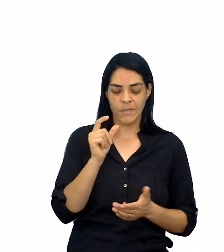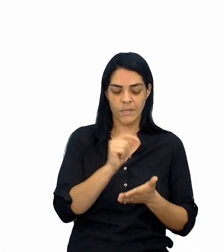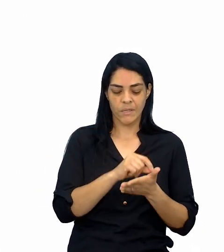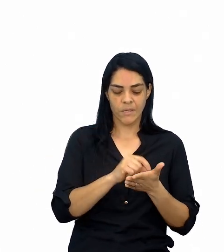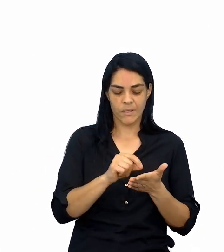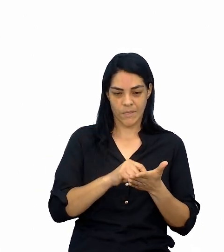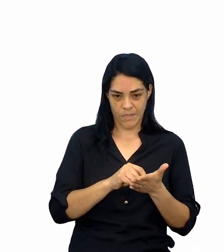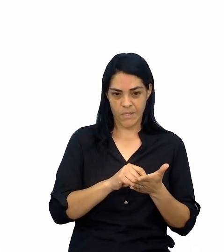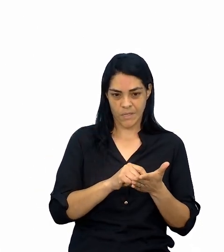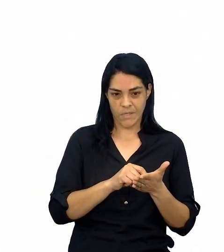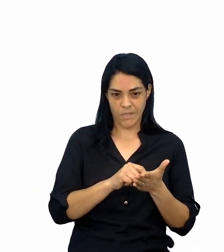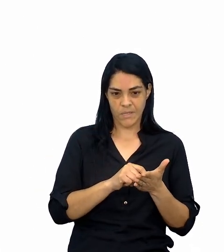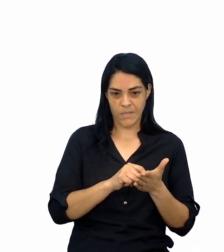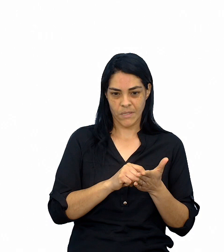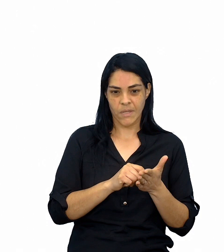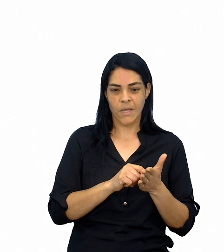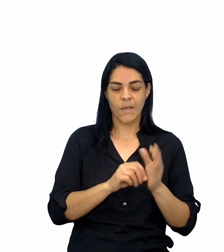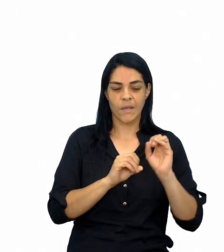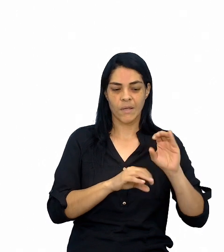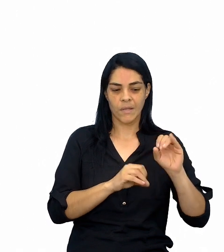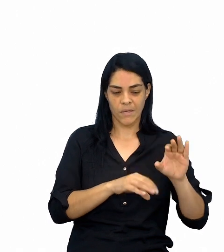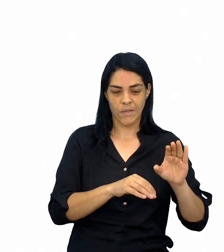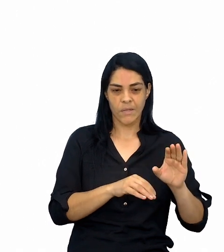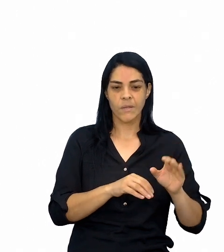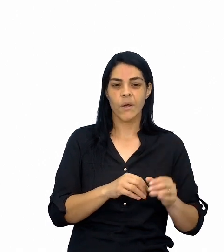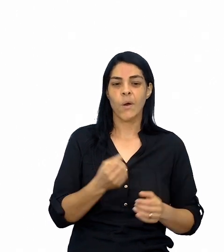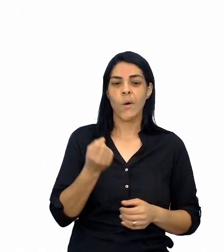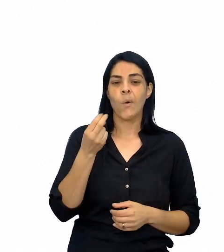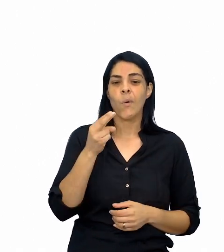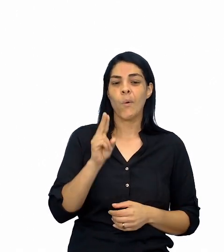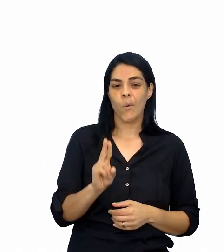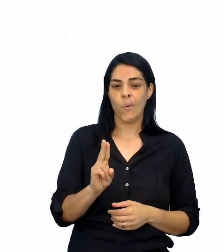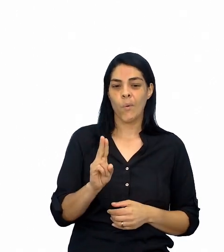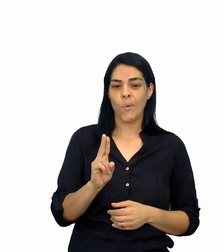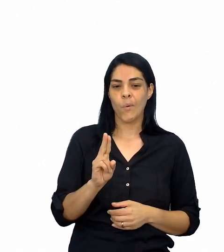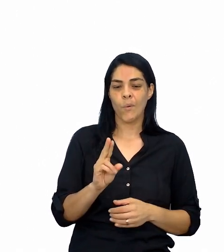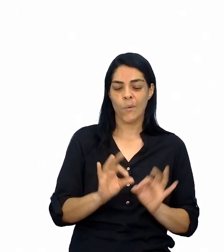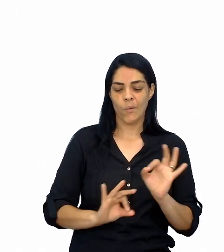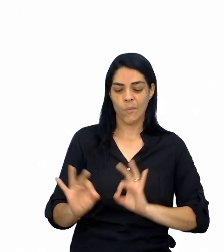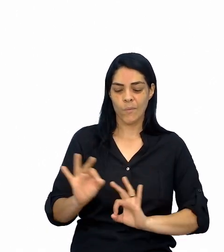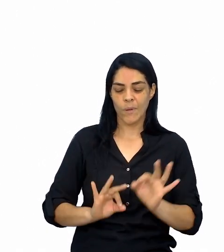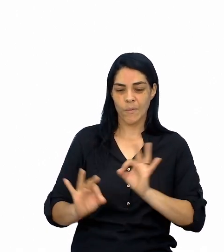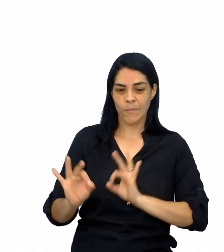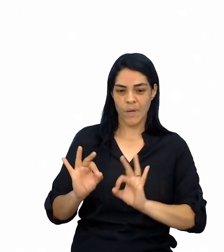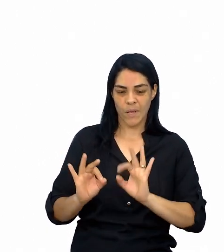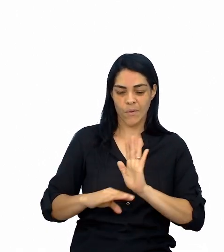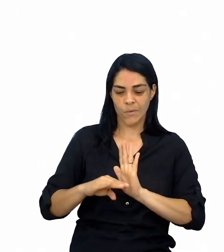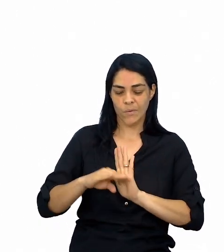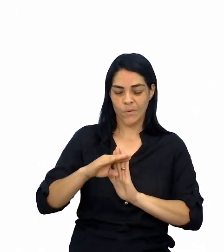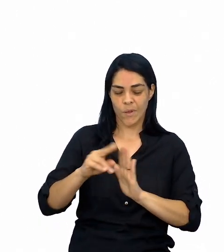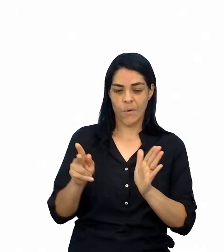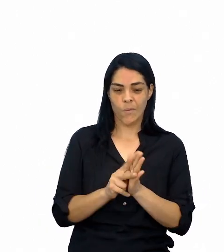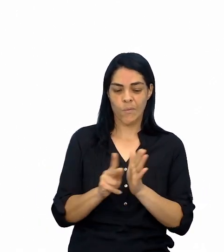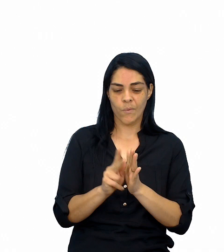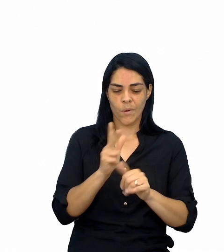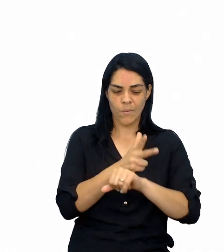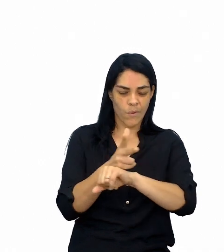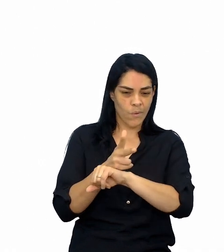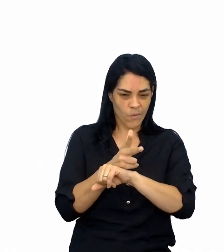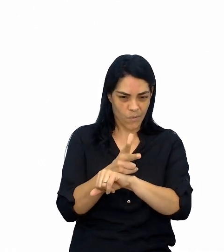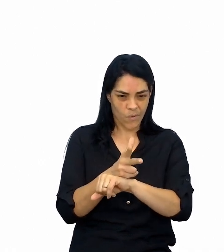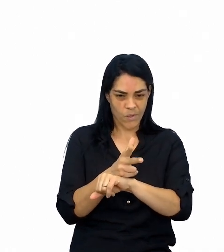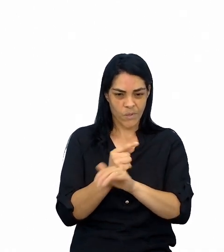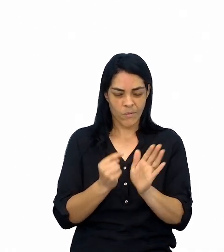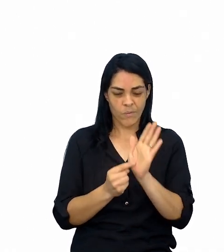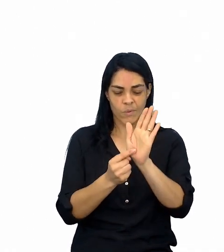as instruções de montagem ou produzir um tutorial em vídeo, demonstrando